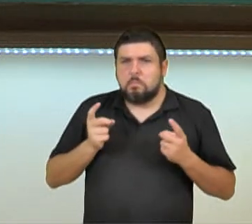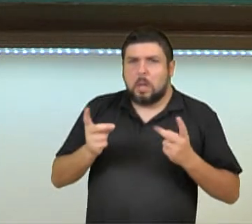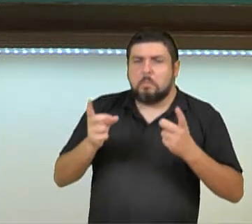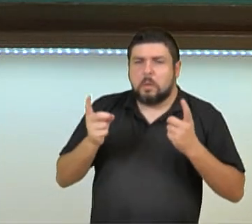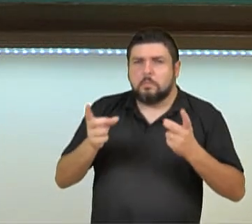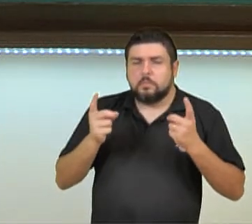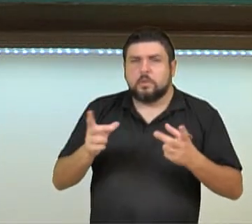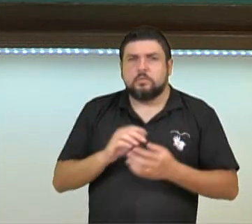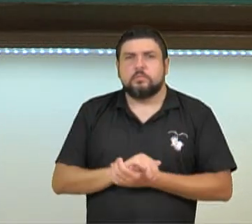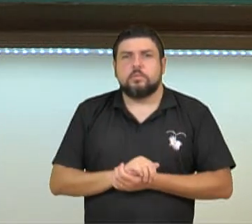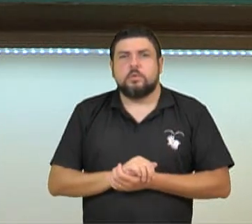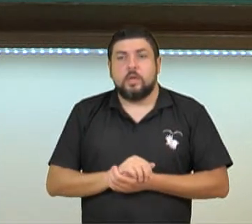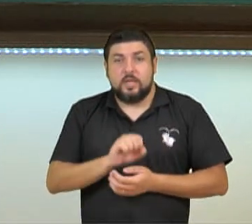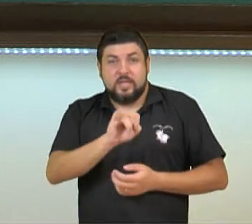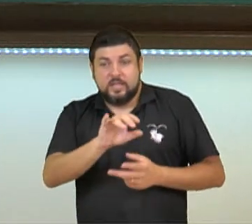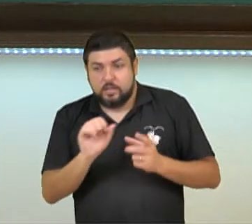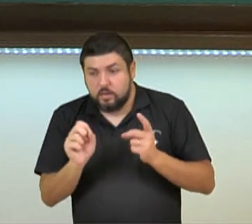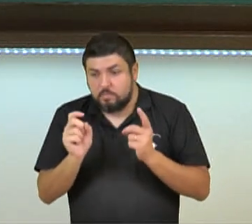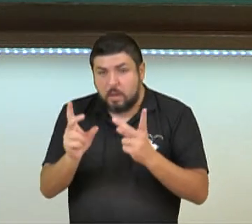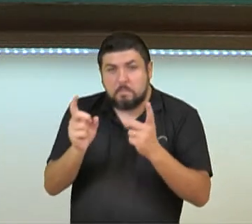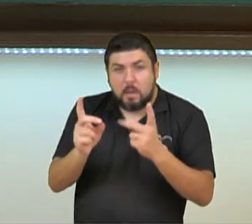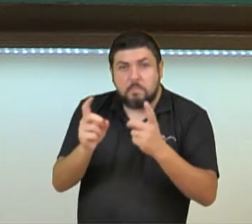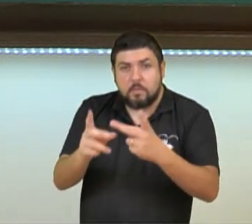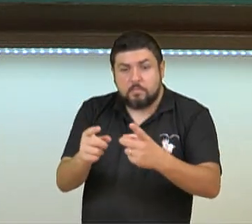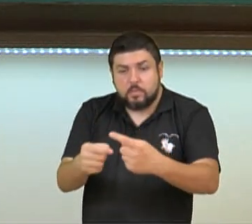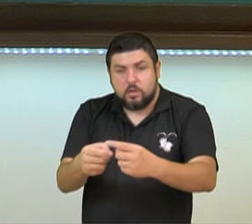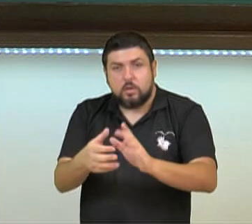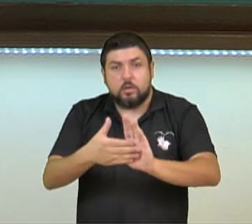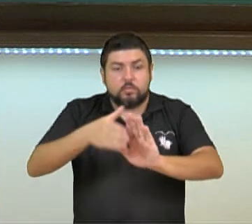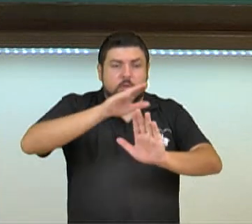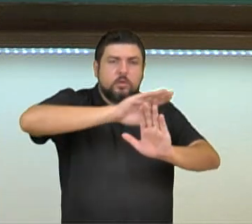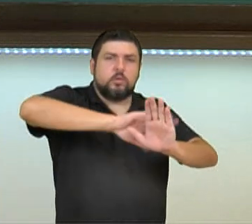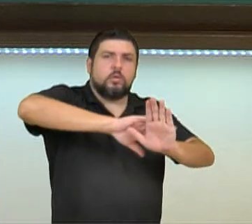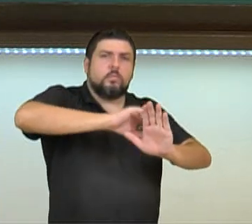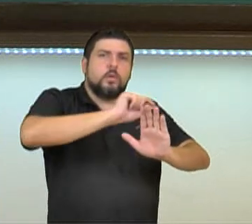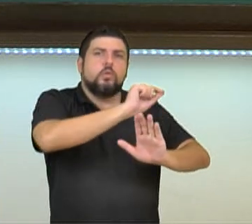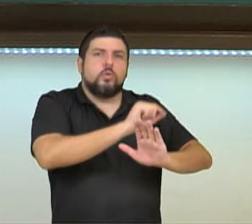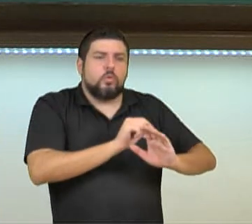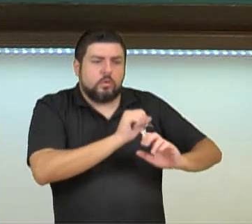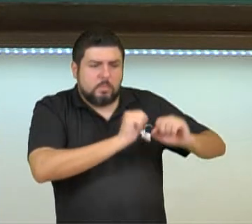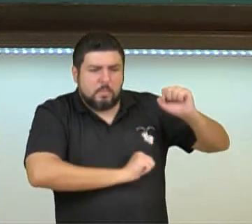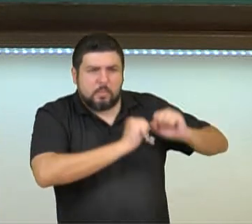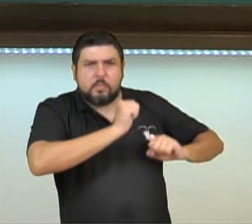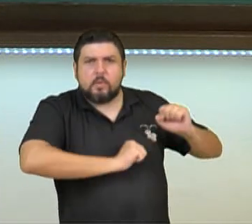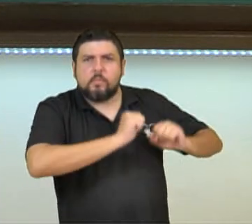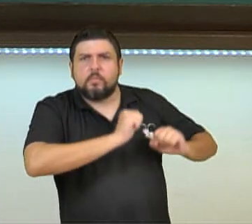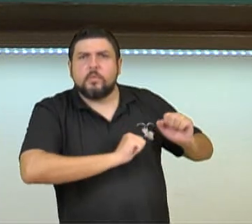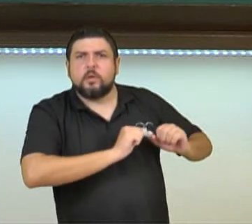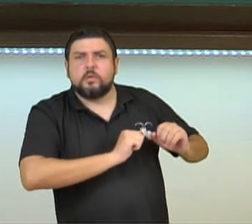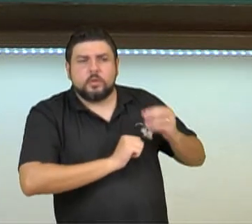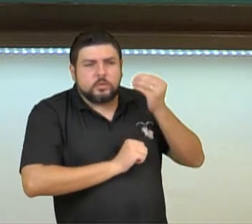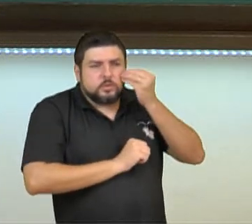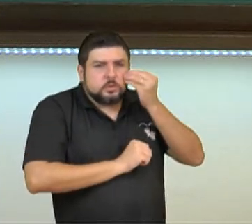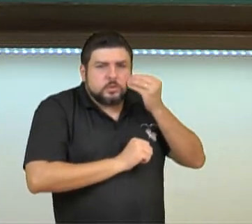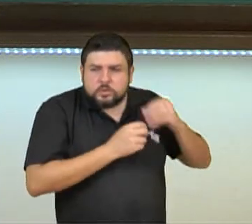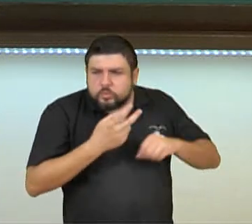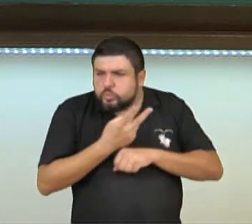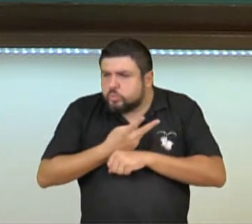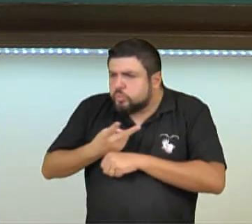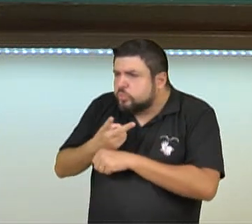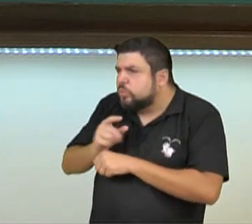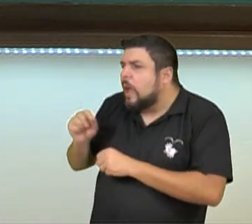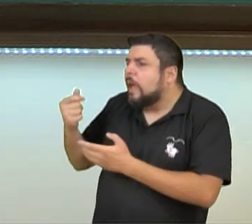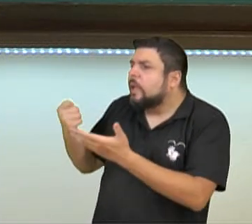rede industrial, a rede comercial corra atrás dessas possíveis vendas. Essas possíveis vendas foram